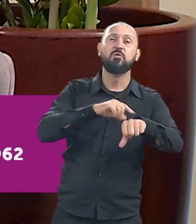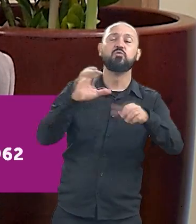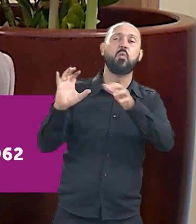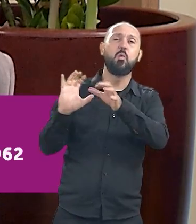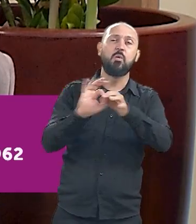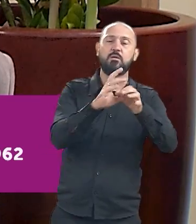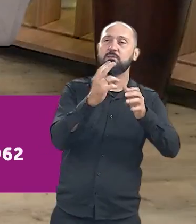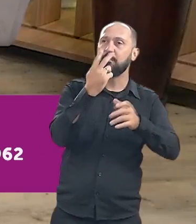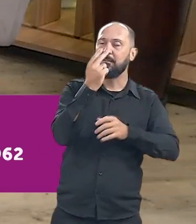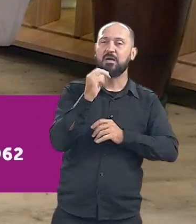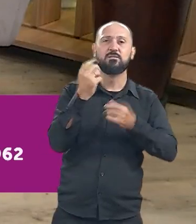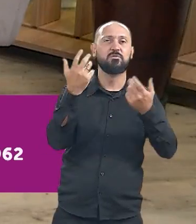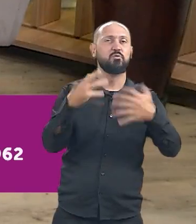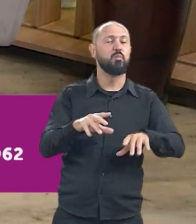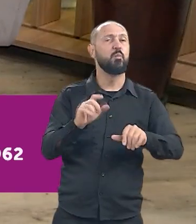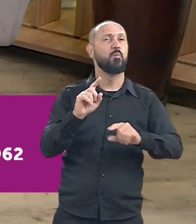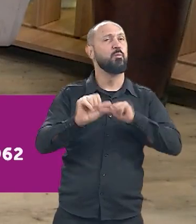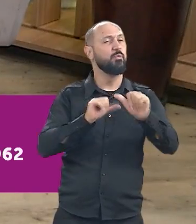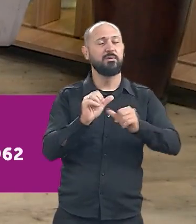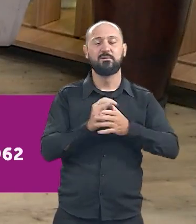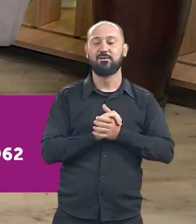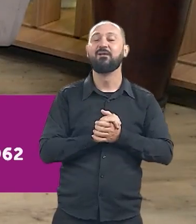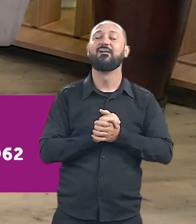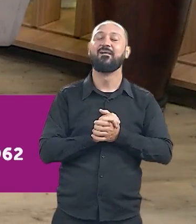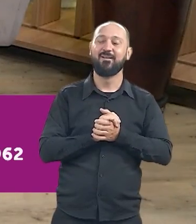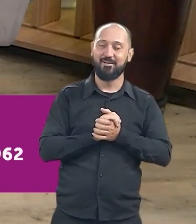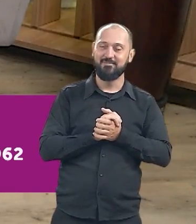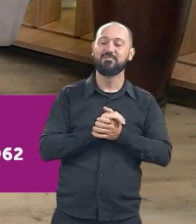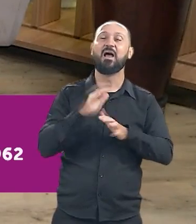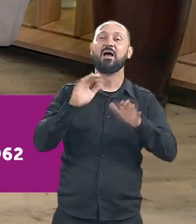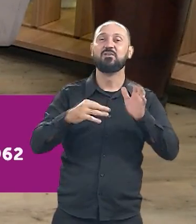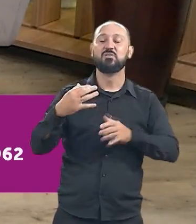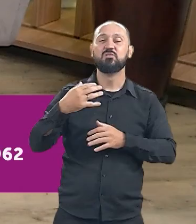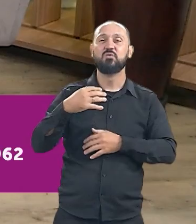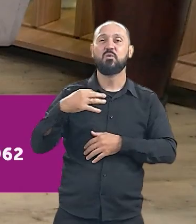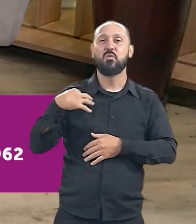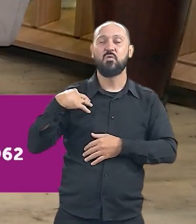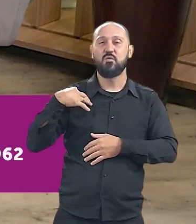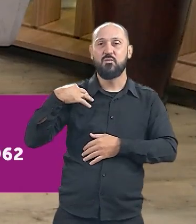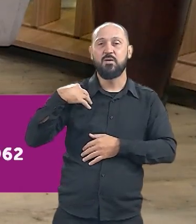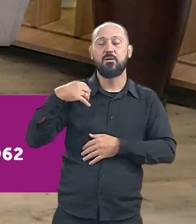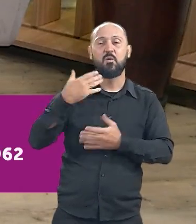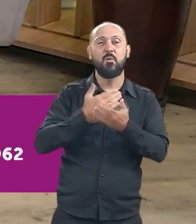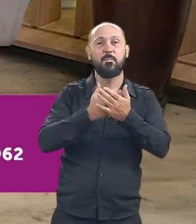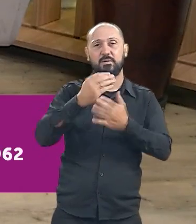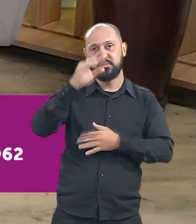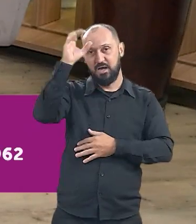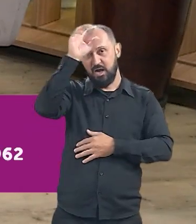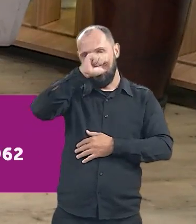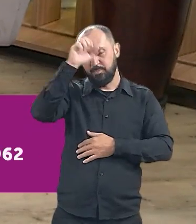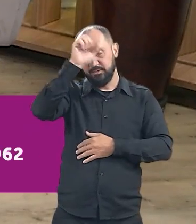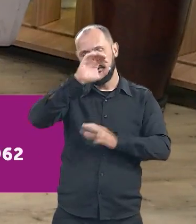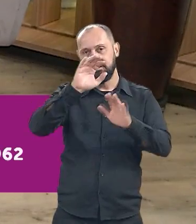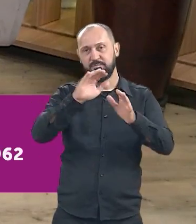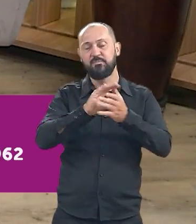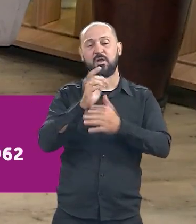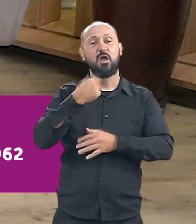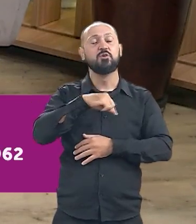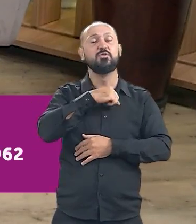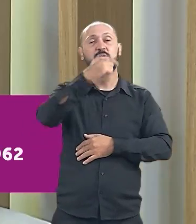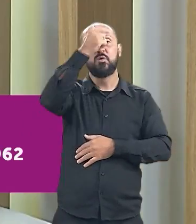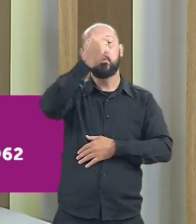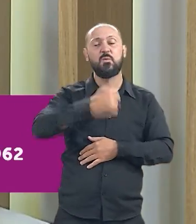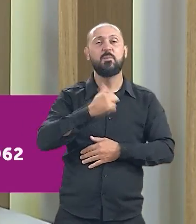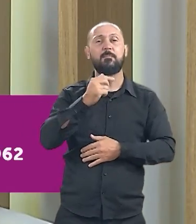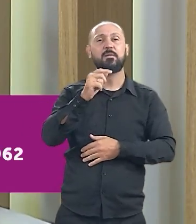parecia irreversível? Pois é. É isso que o voluntário do CVV começa a aprender. Nós, como pessoas,